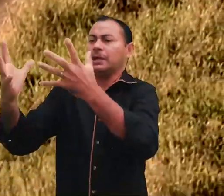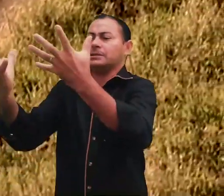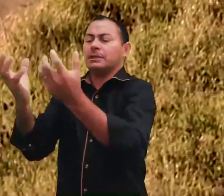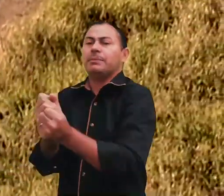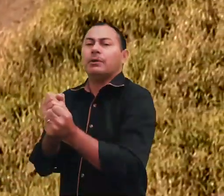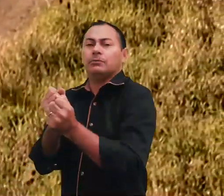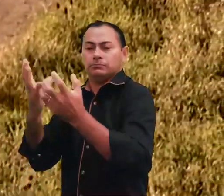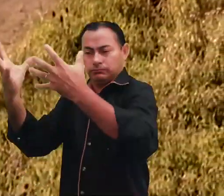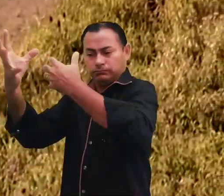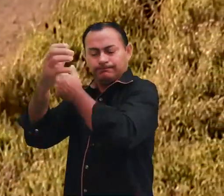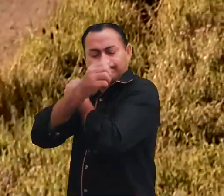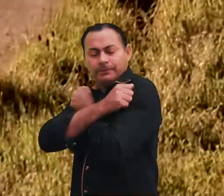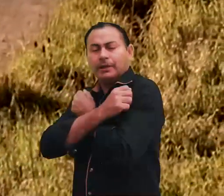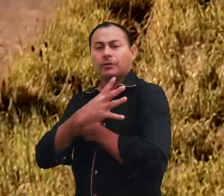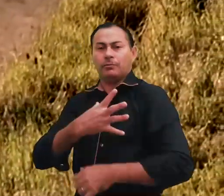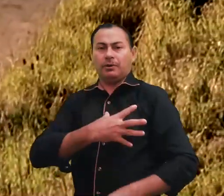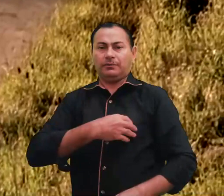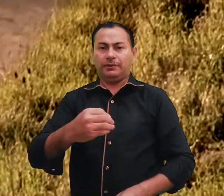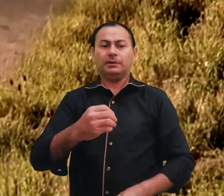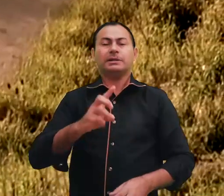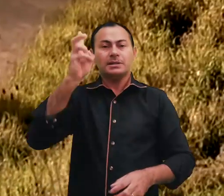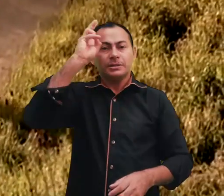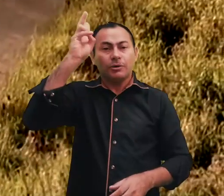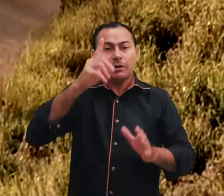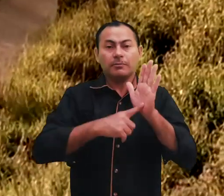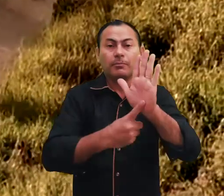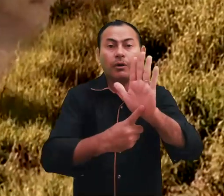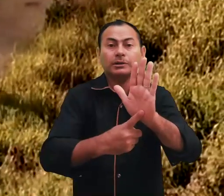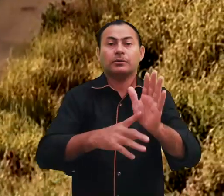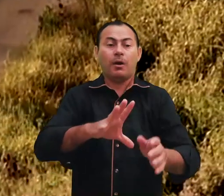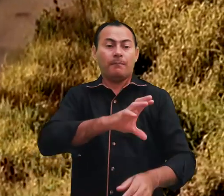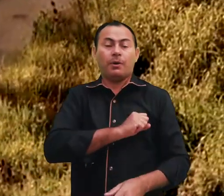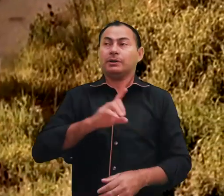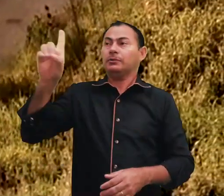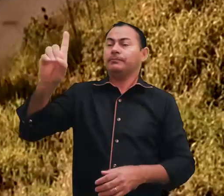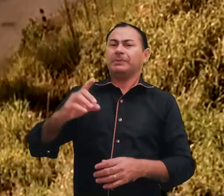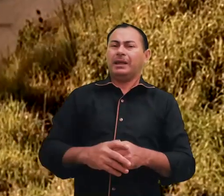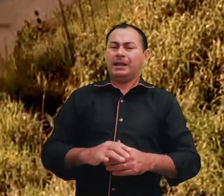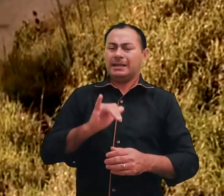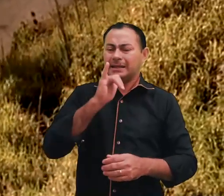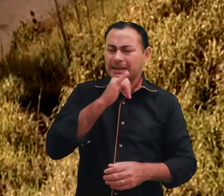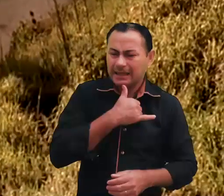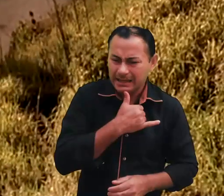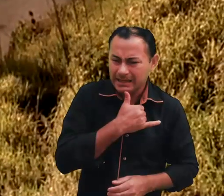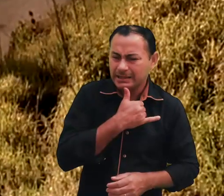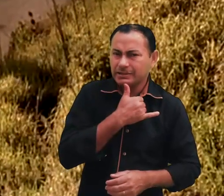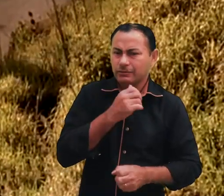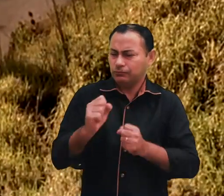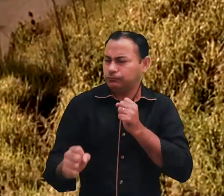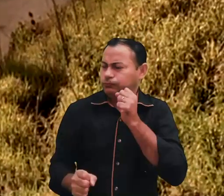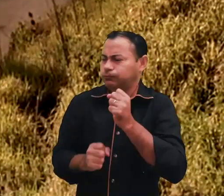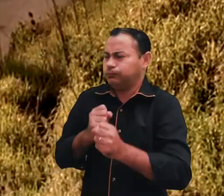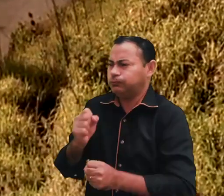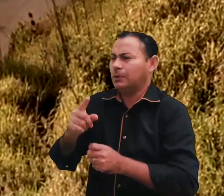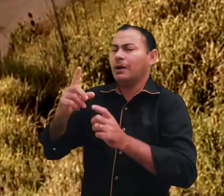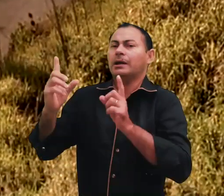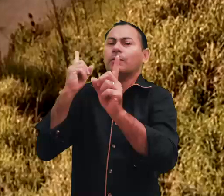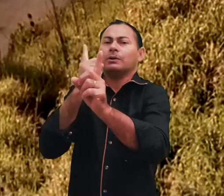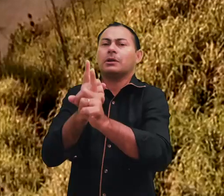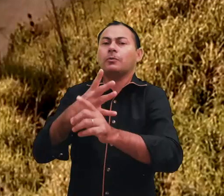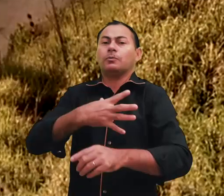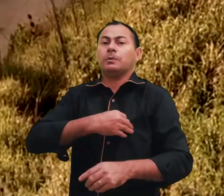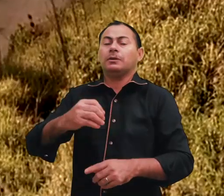filho. Essa história ilustra o amor de Deus. Era humilhante para aquele pai sair correndo daquele jeito,